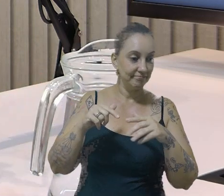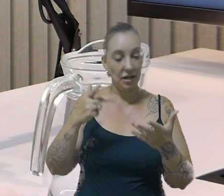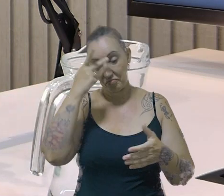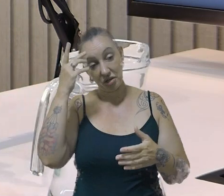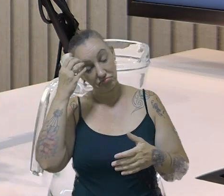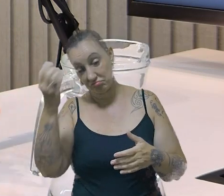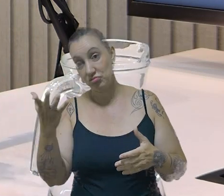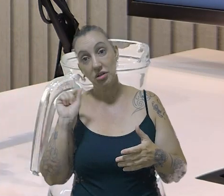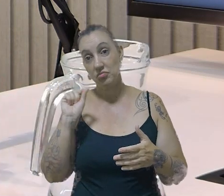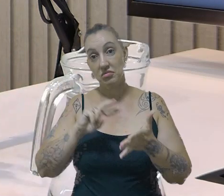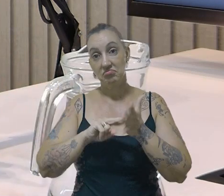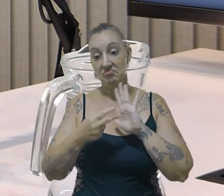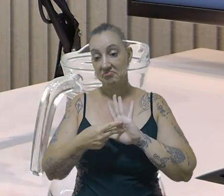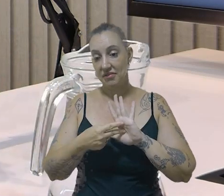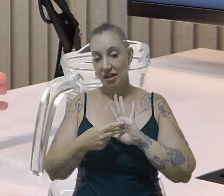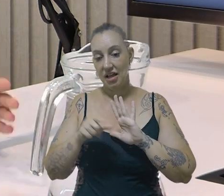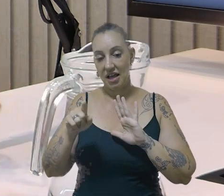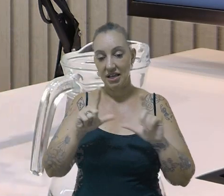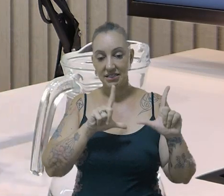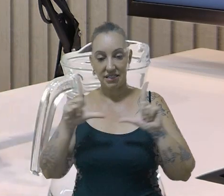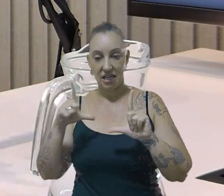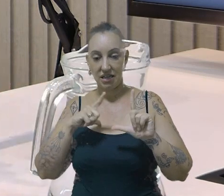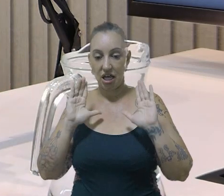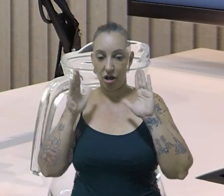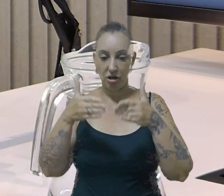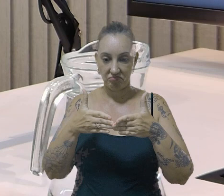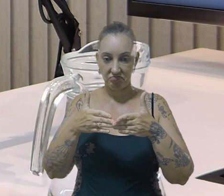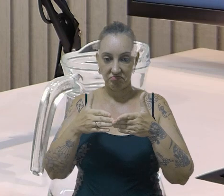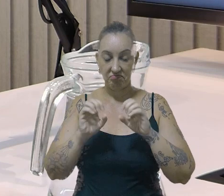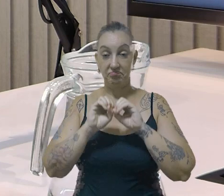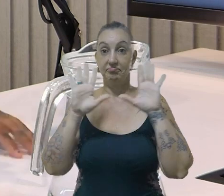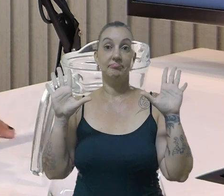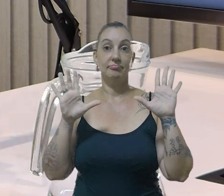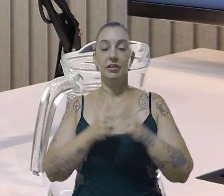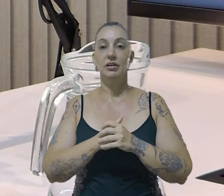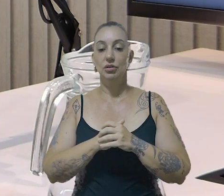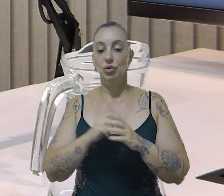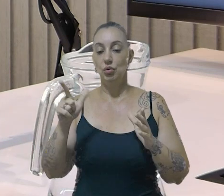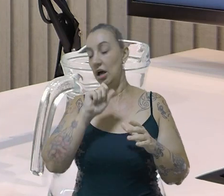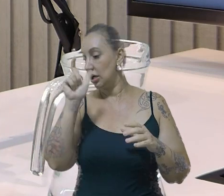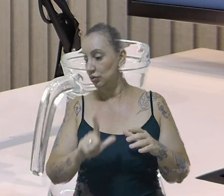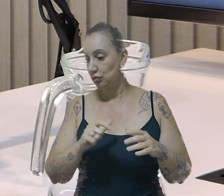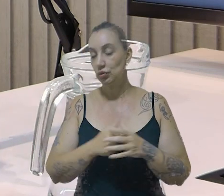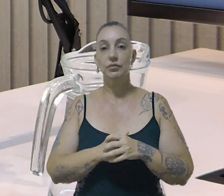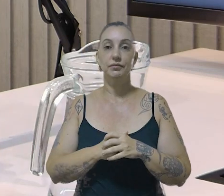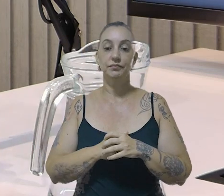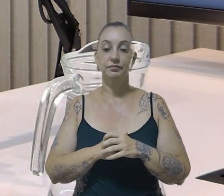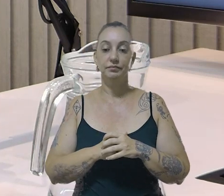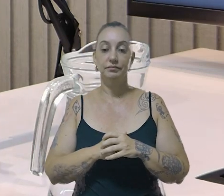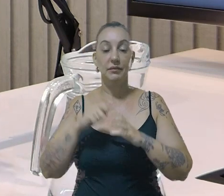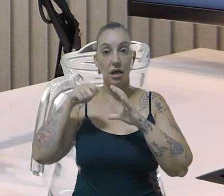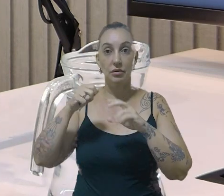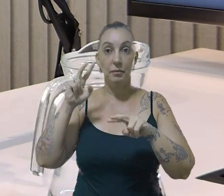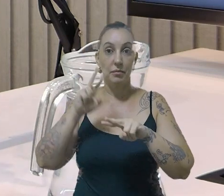o que que é você chega e fala assim não essa cena tem um foco super definido e o resto tá azul e o ator tá preso nesse